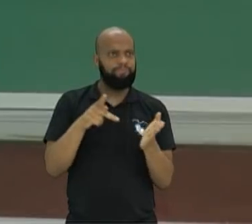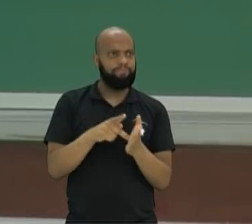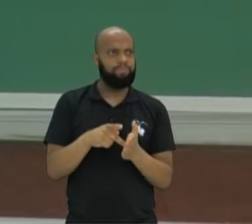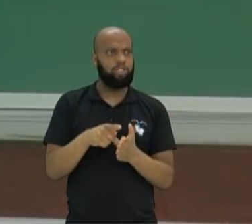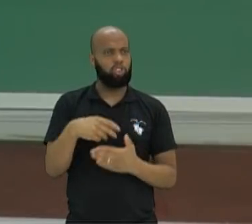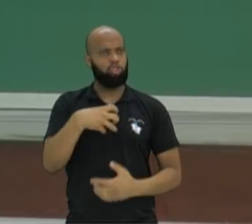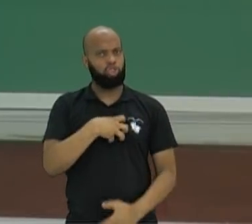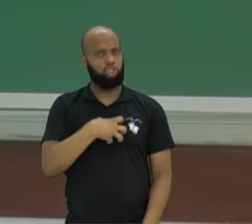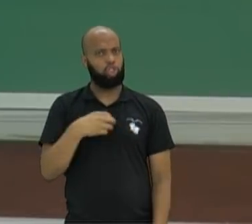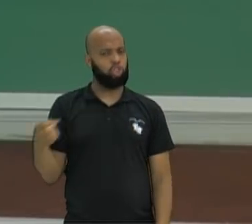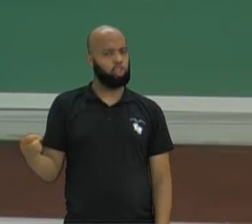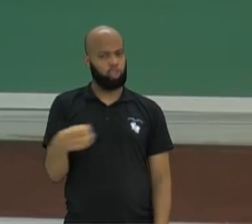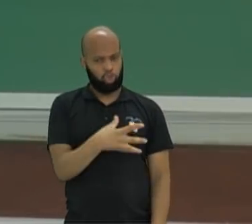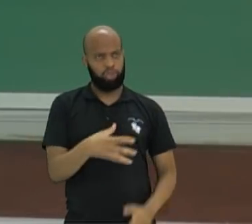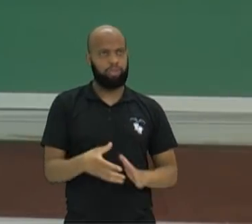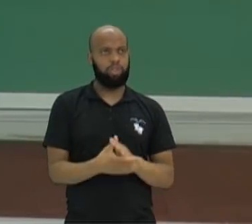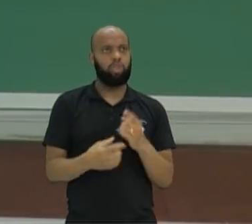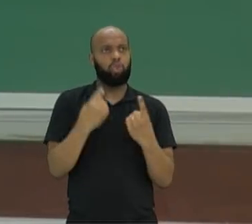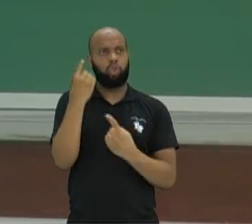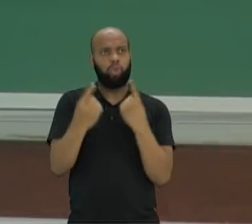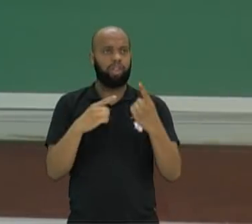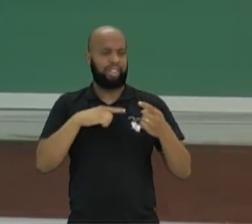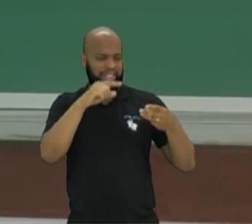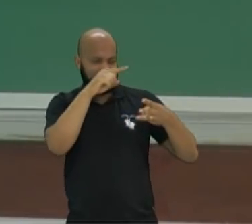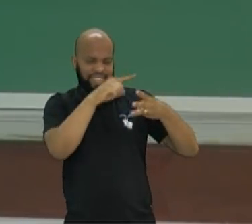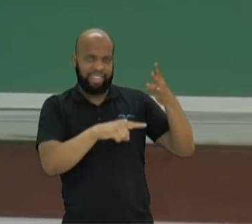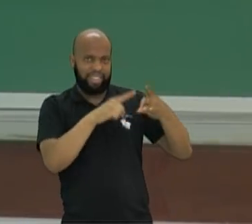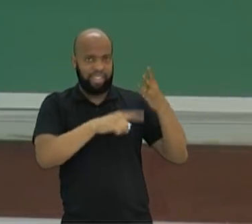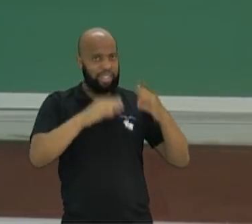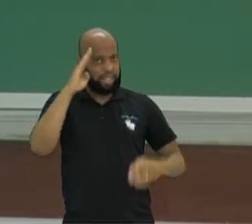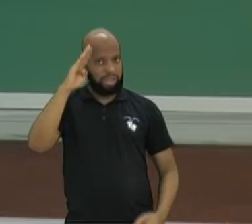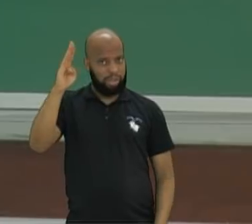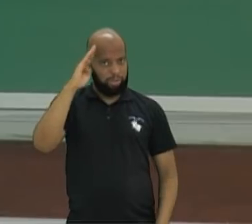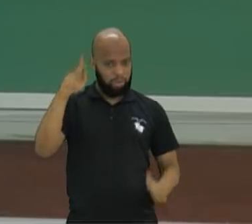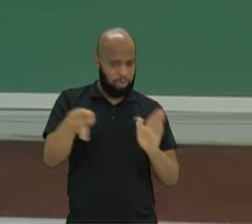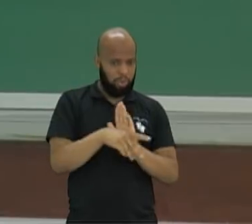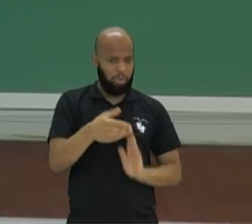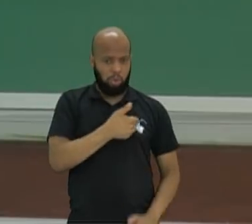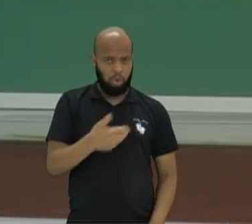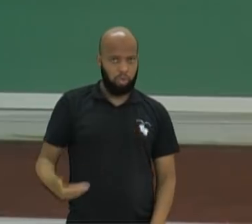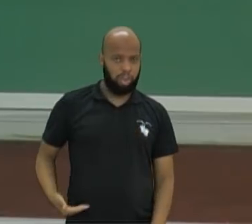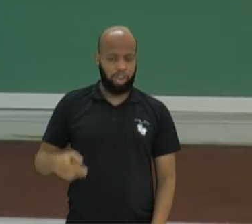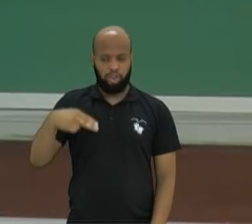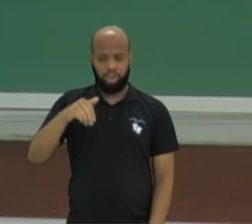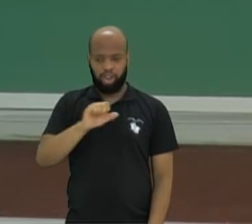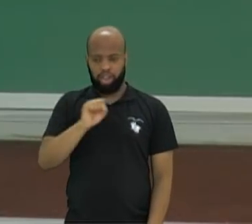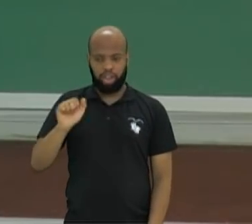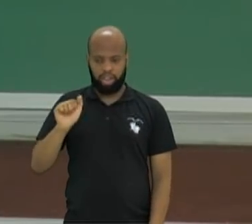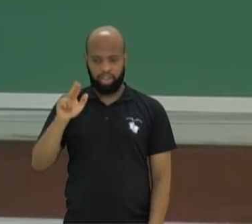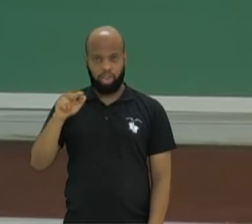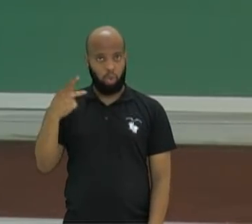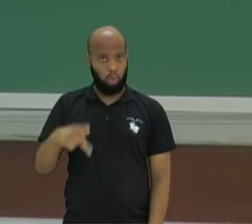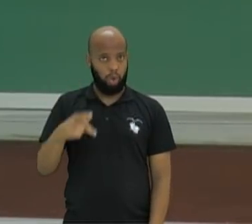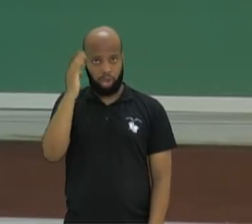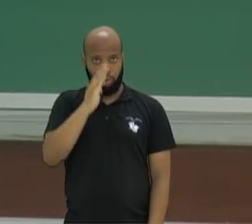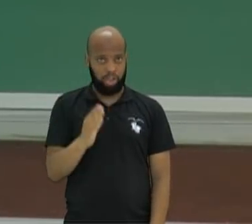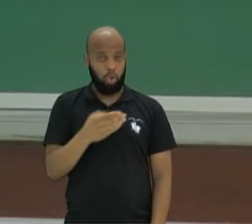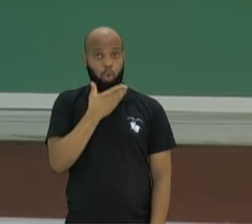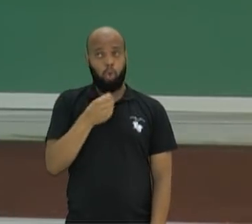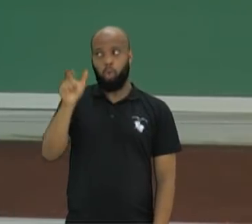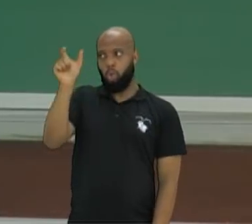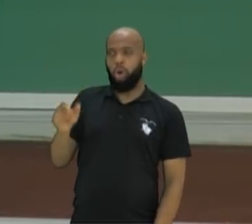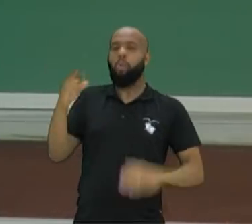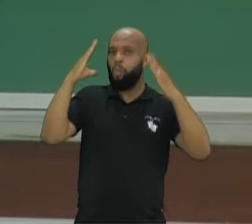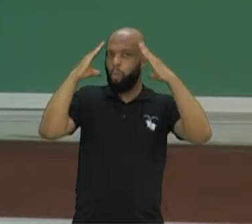bem modernizador. Quais foram os 3 principais pontos do governo de Maurício de Nassau no Brasil holandês?